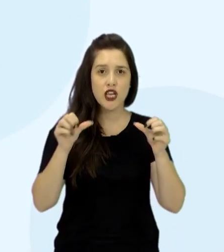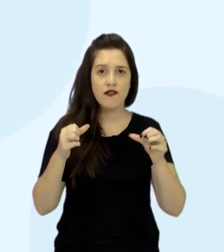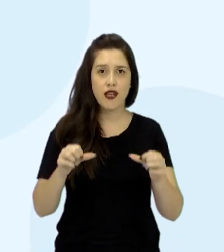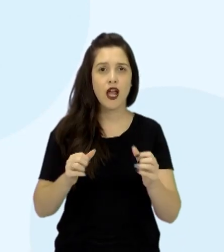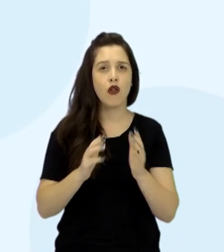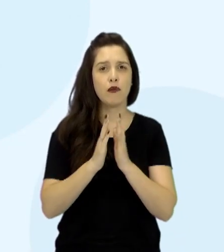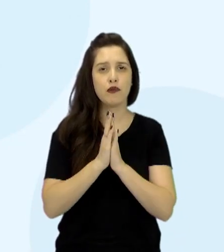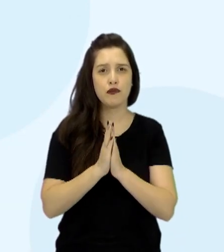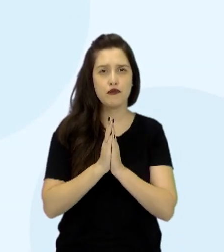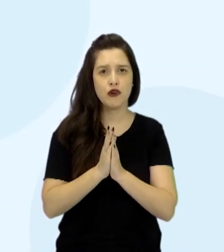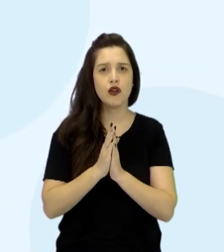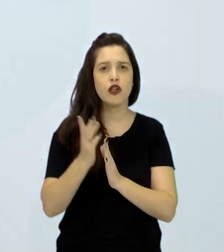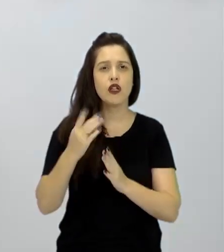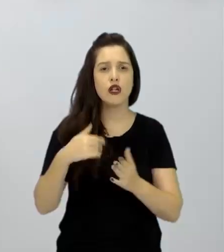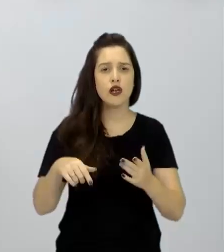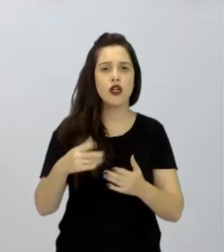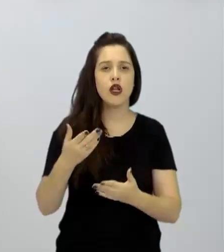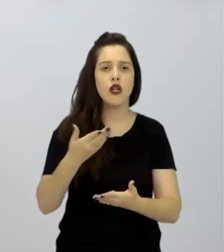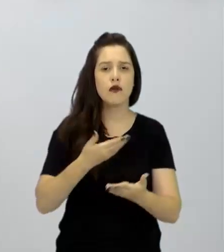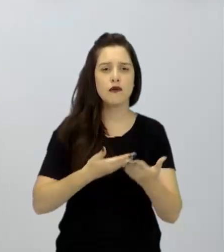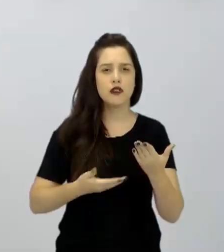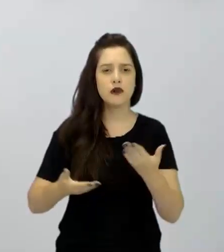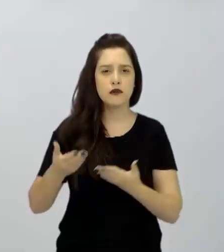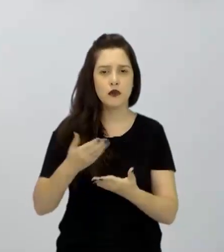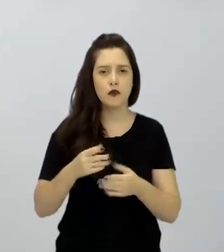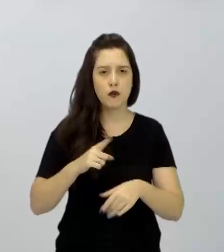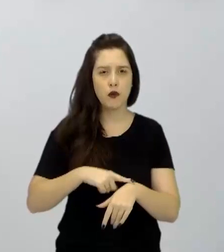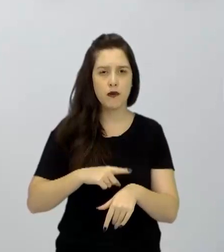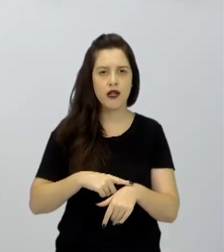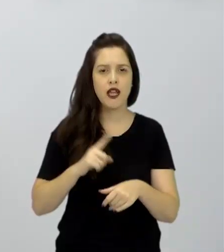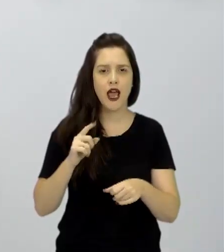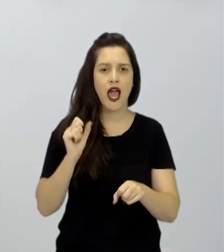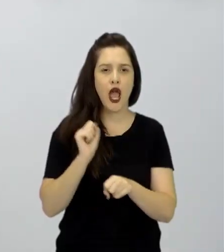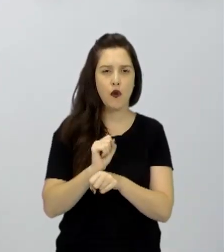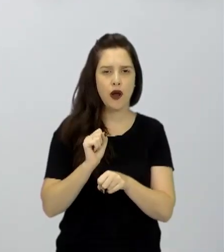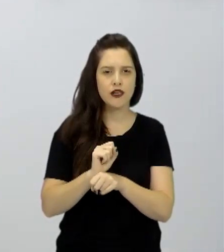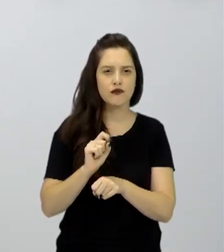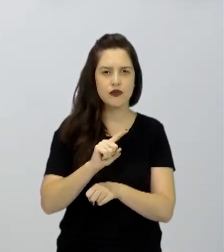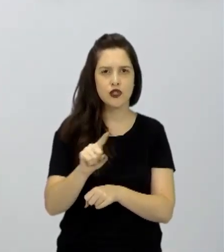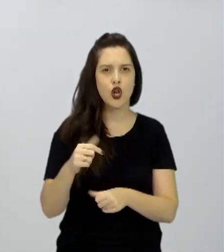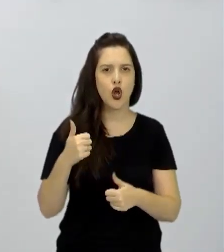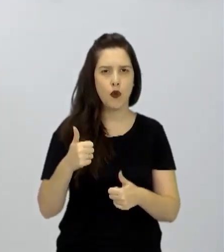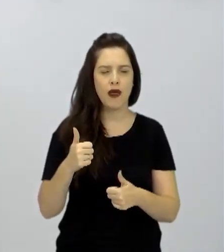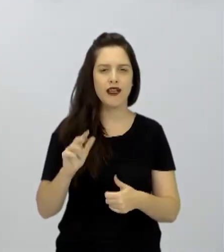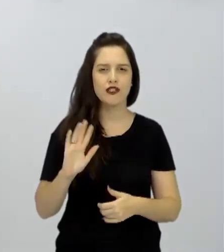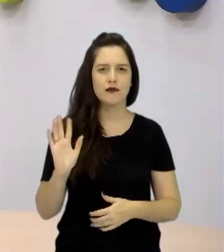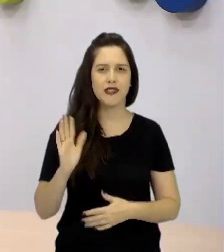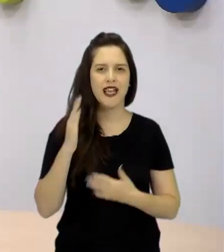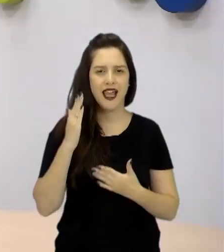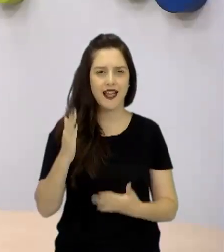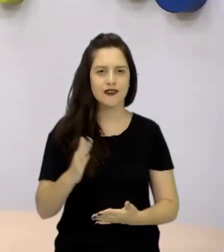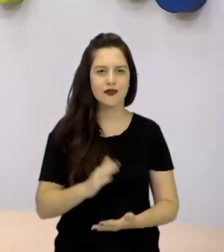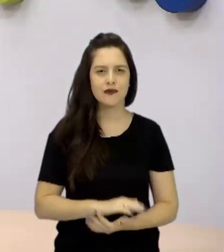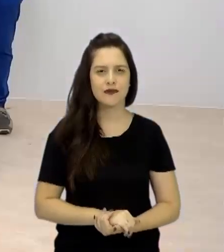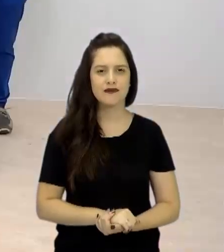favor, e vamos chamar o break para ir para a nossa interação. Aguardo vocês logo mais. Obrigado. Valeu. Solta a